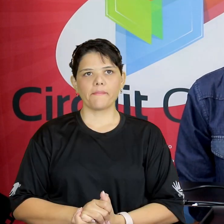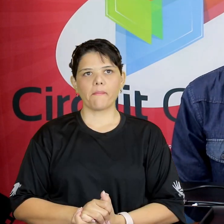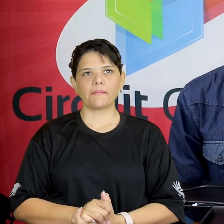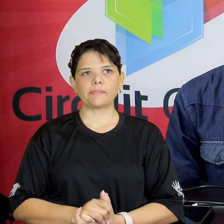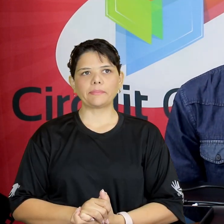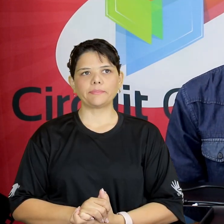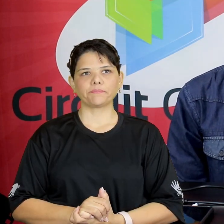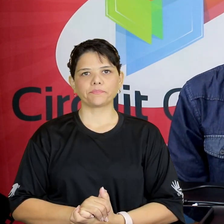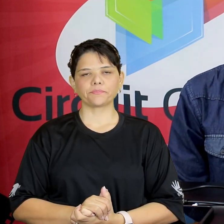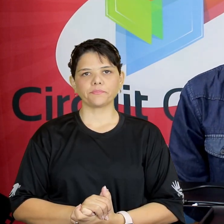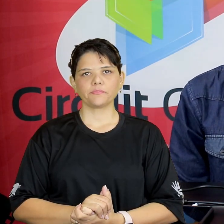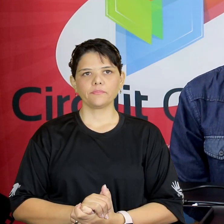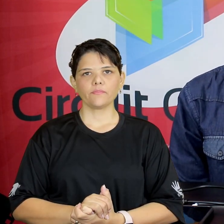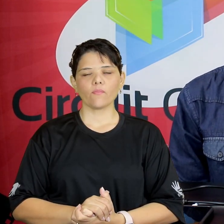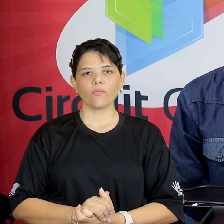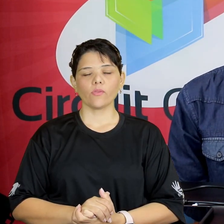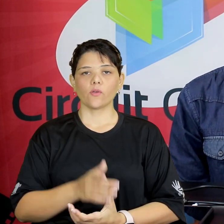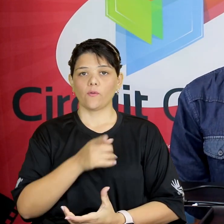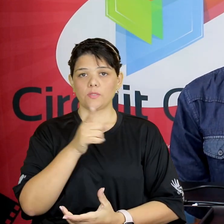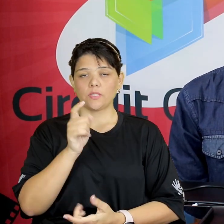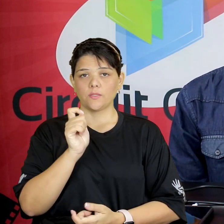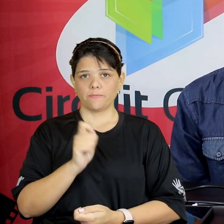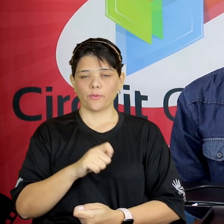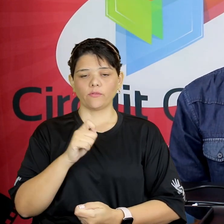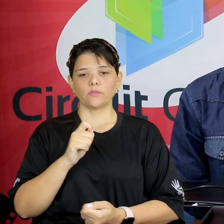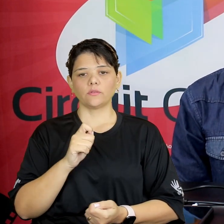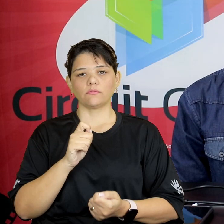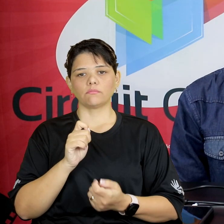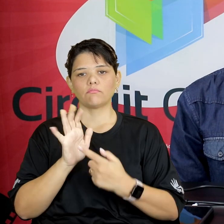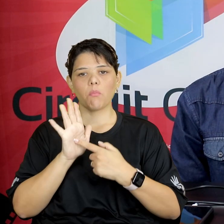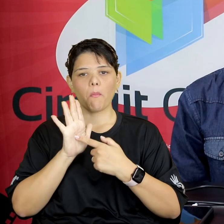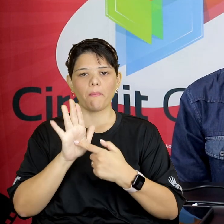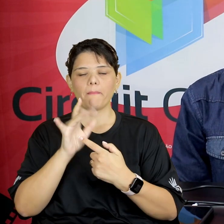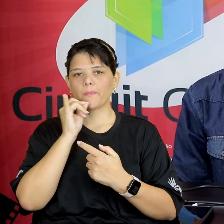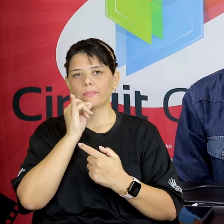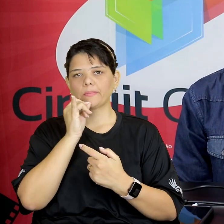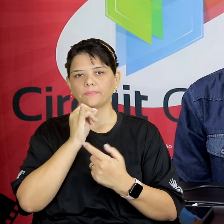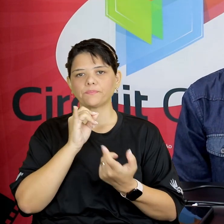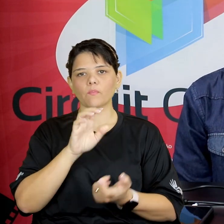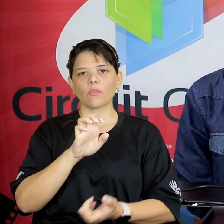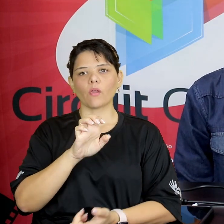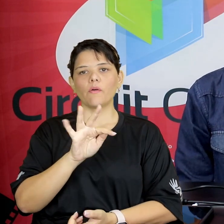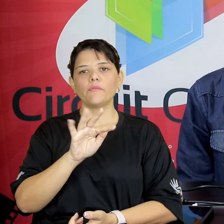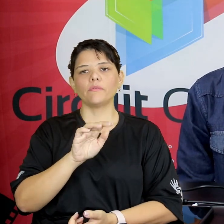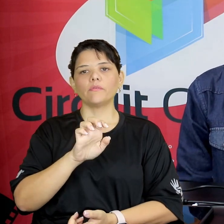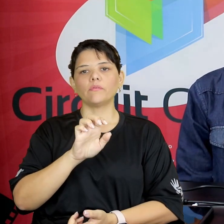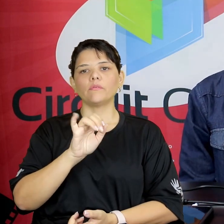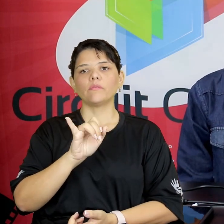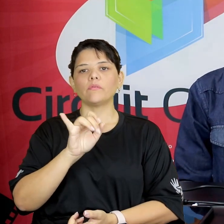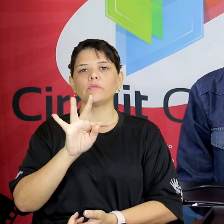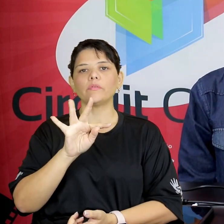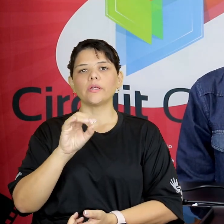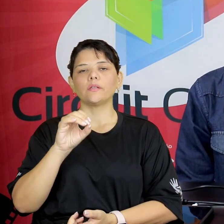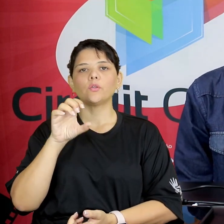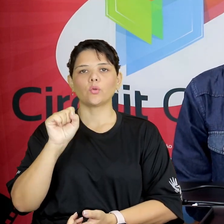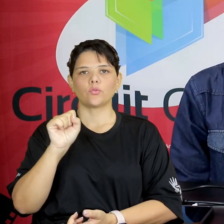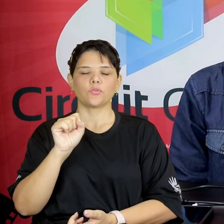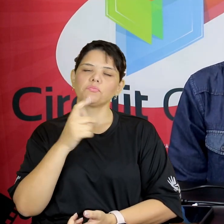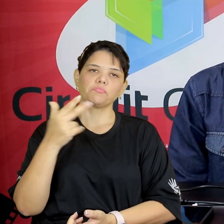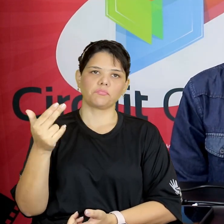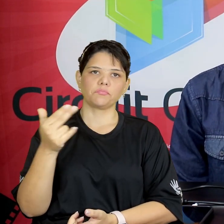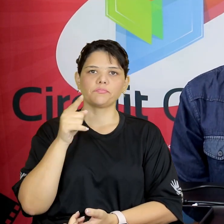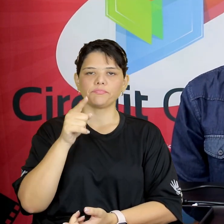efeito de novela dela congelando no final da Avenida Brasil, sabe? Traz, porque isso é uma linguagem legal, isso é uma